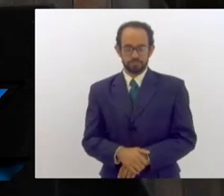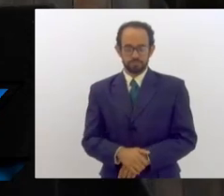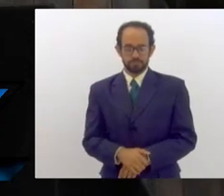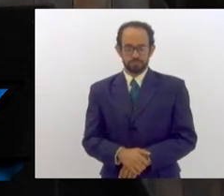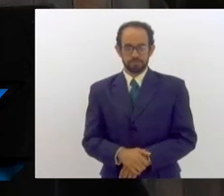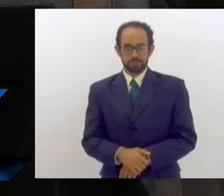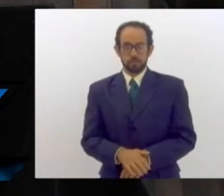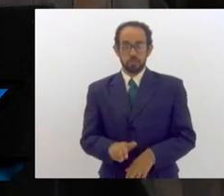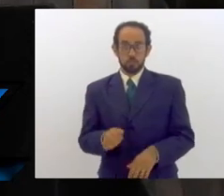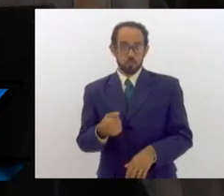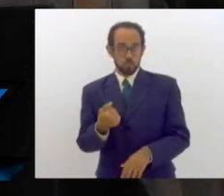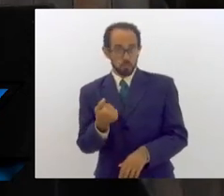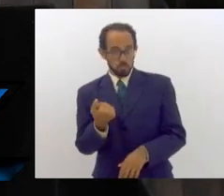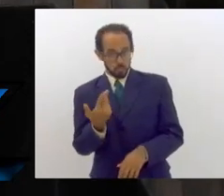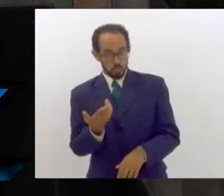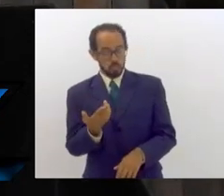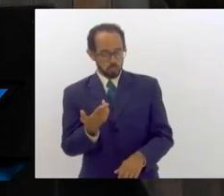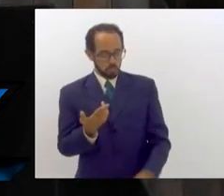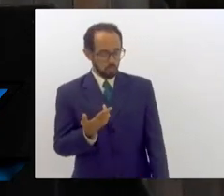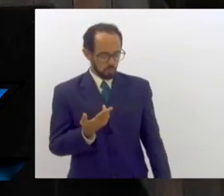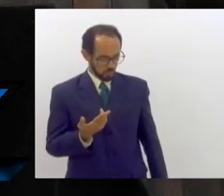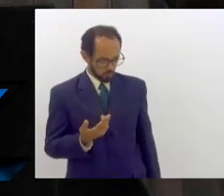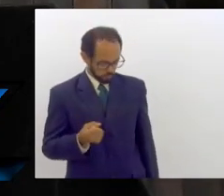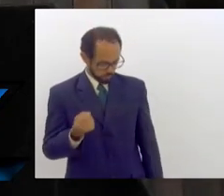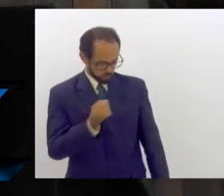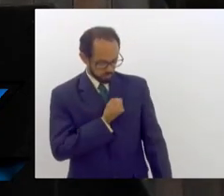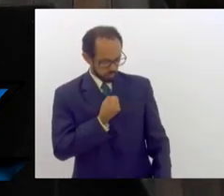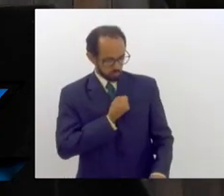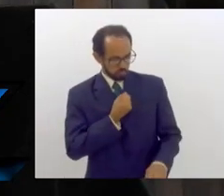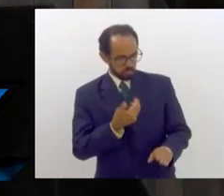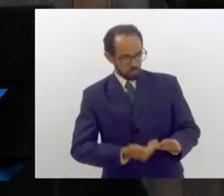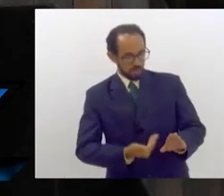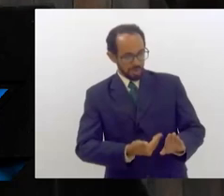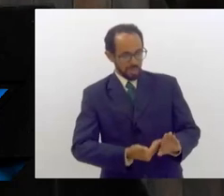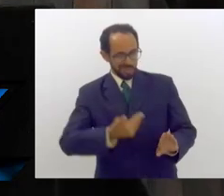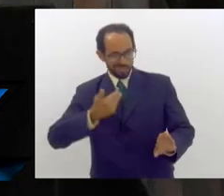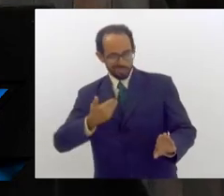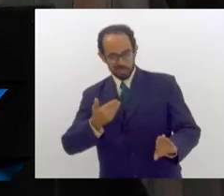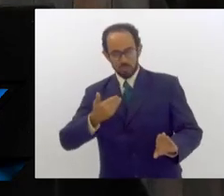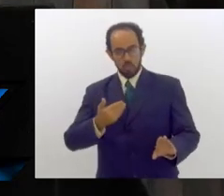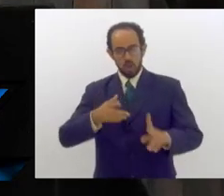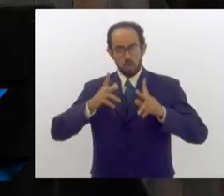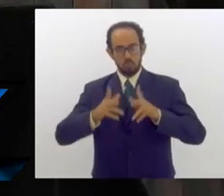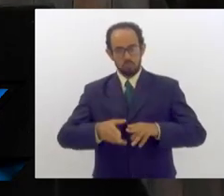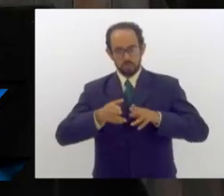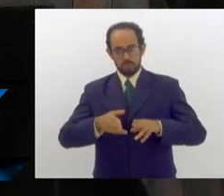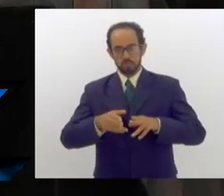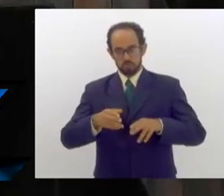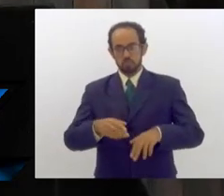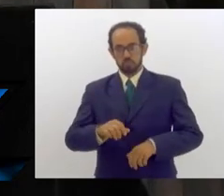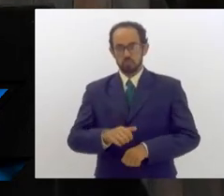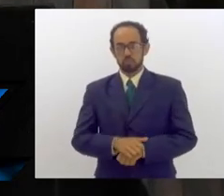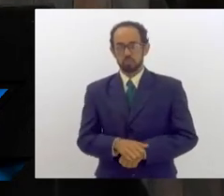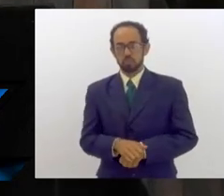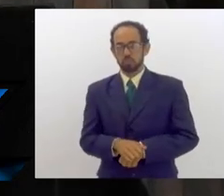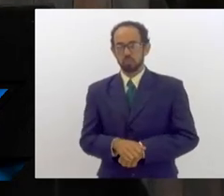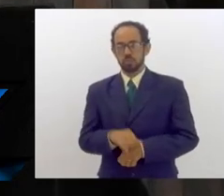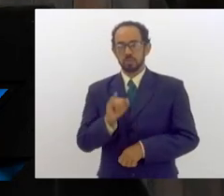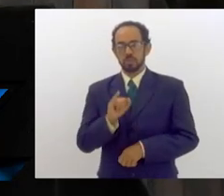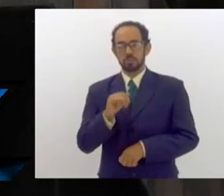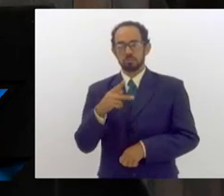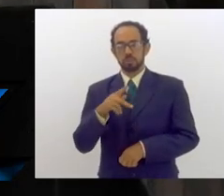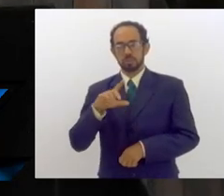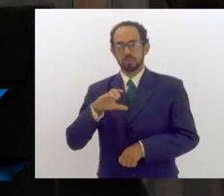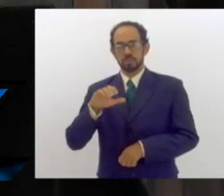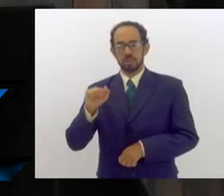ou o índice anterior ao mesmo quando IPCA